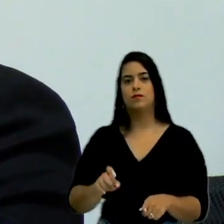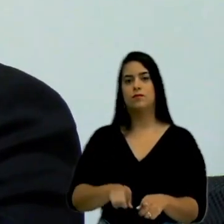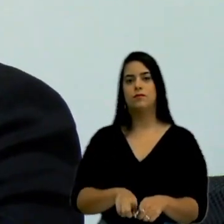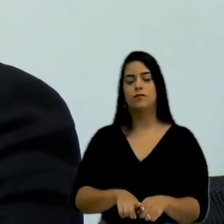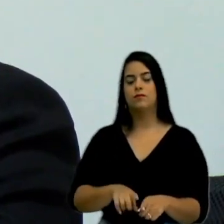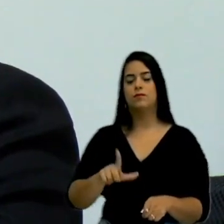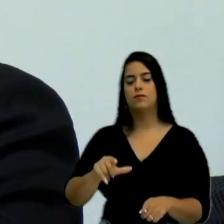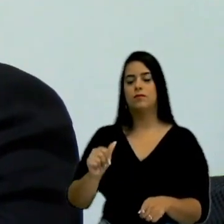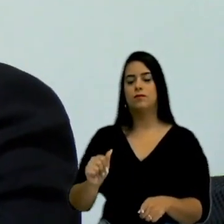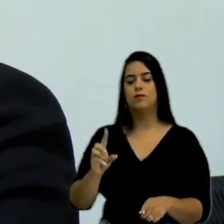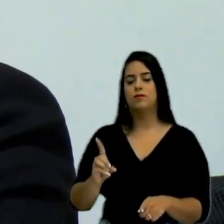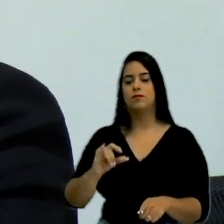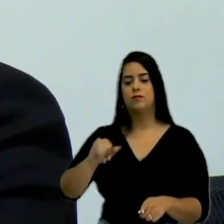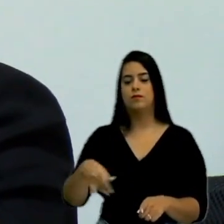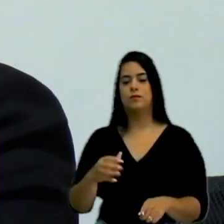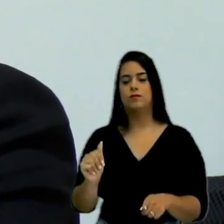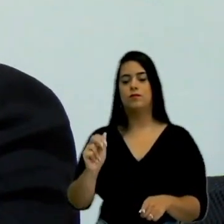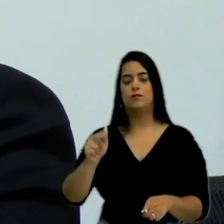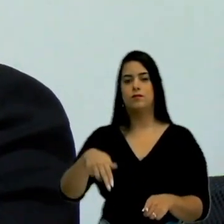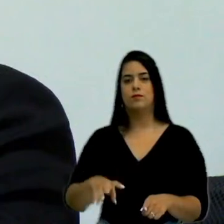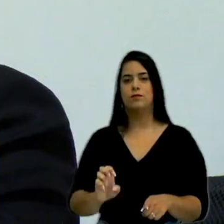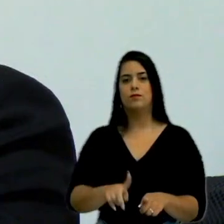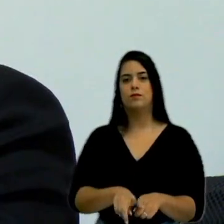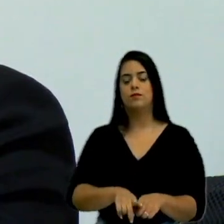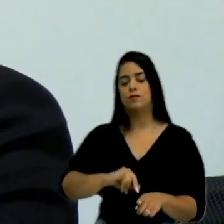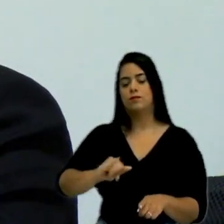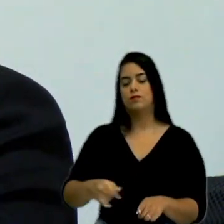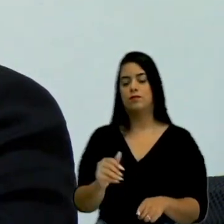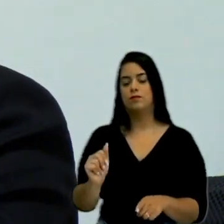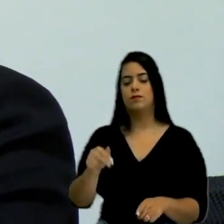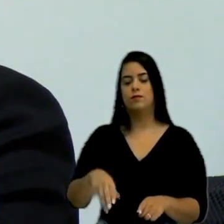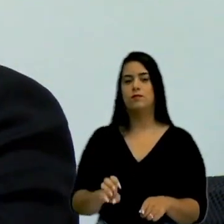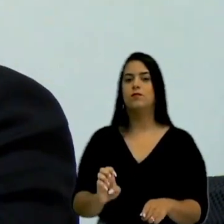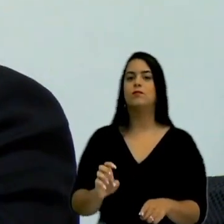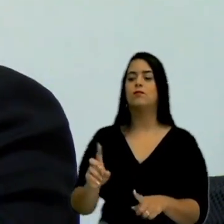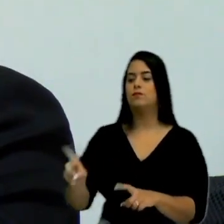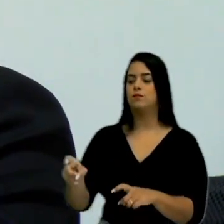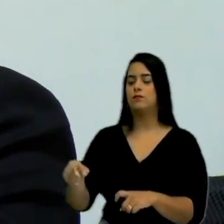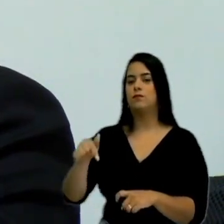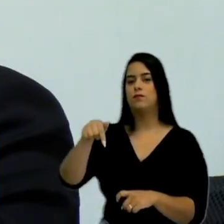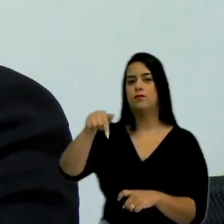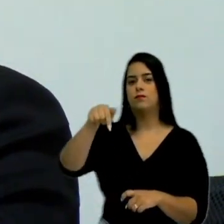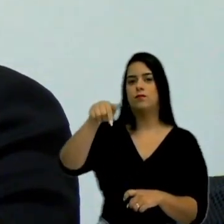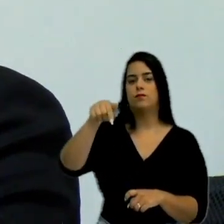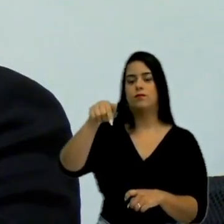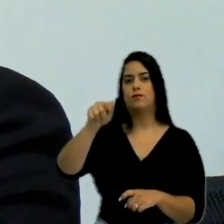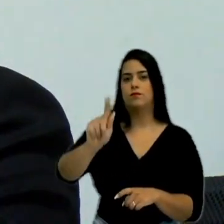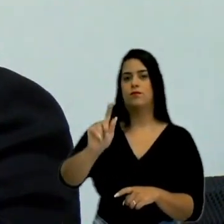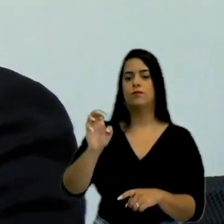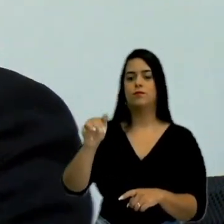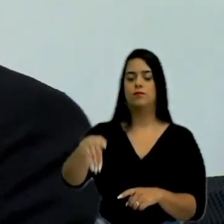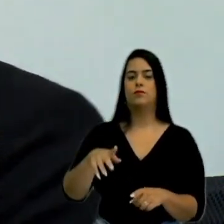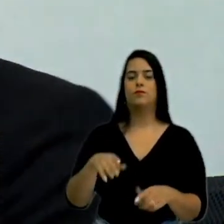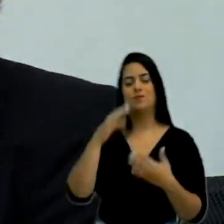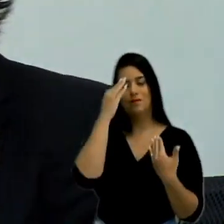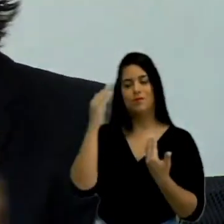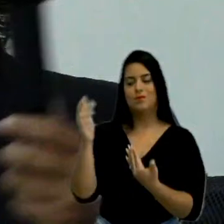Pacheco e a Gena Araújo, lá da comunidade do Gama Açude Novo. Muito obrigado, caro